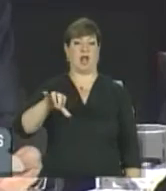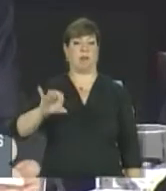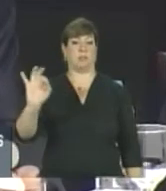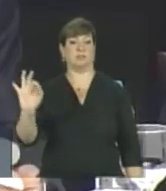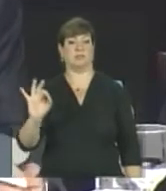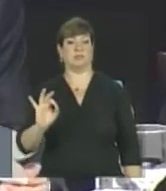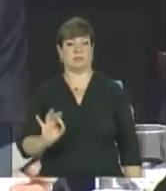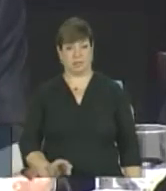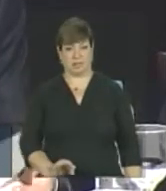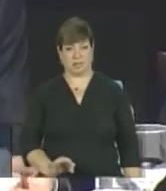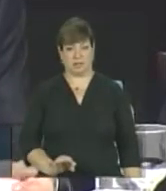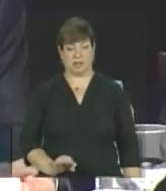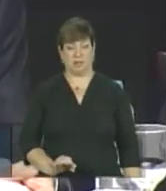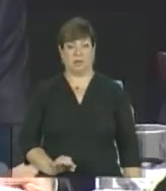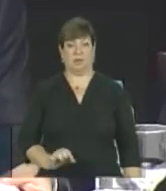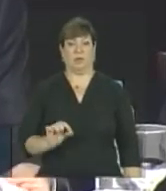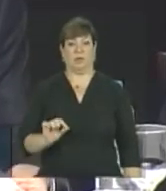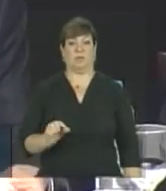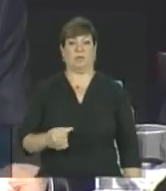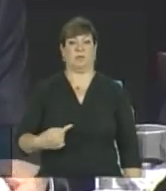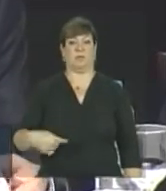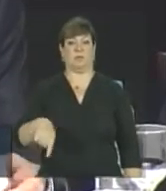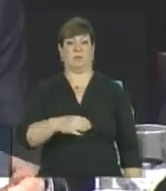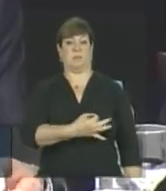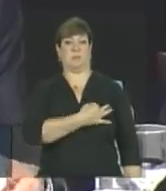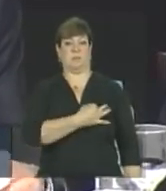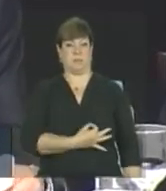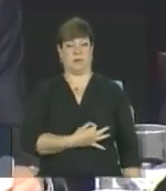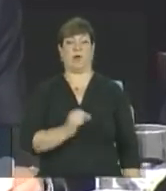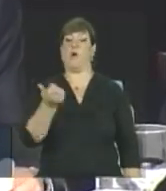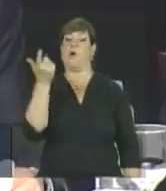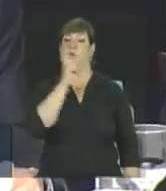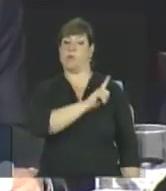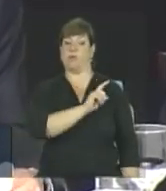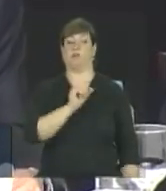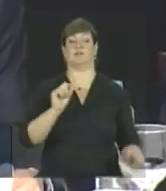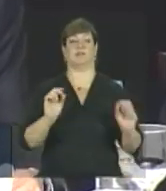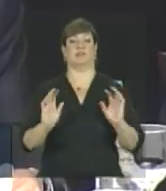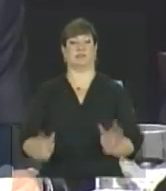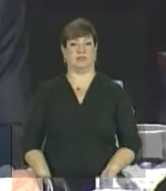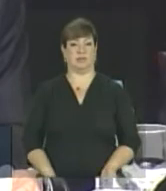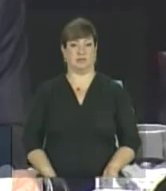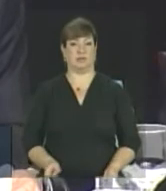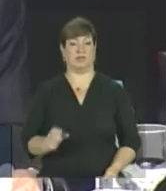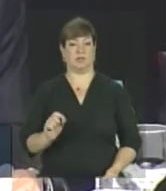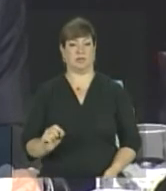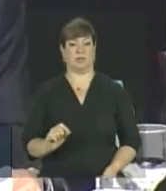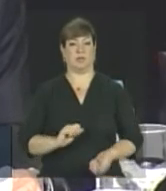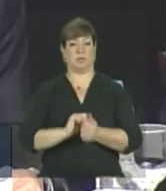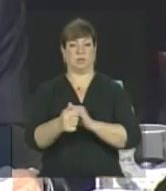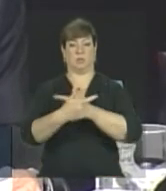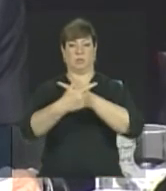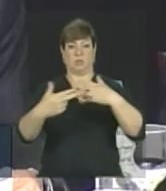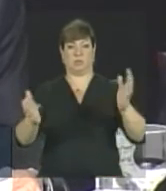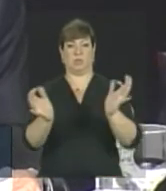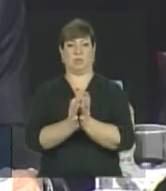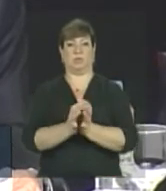79% das medalhas conquistadas, ou seja, dos pódios dos atletas